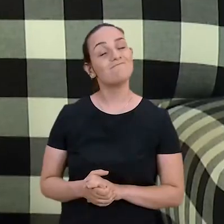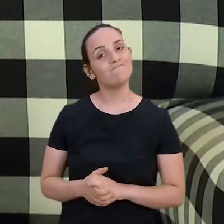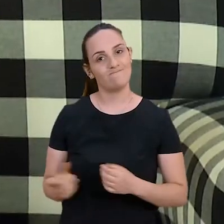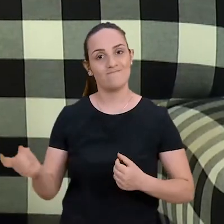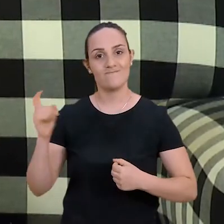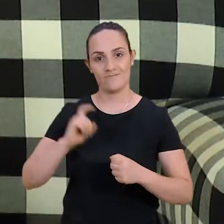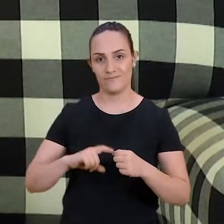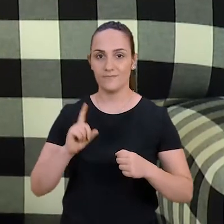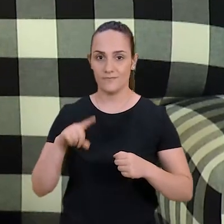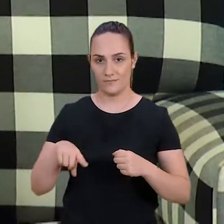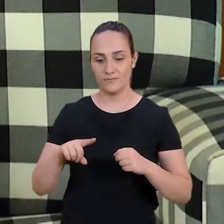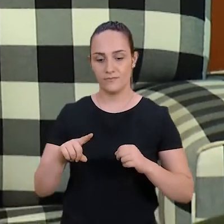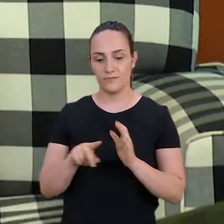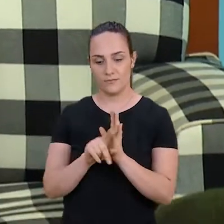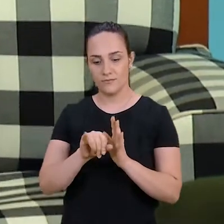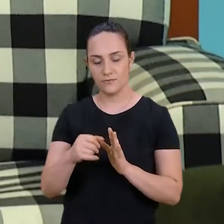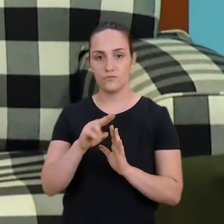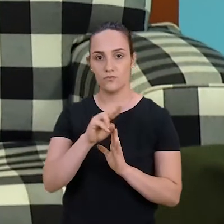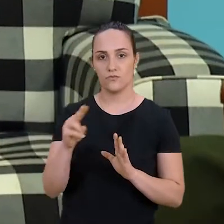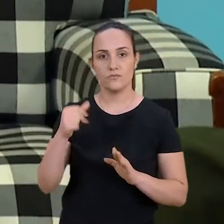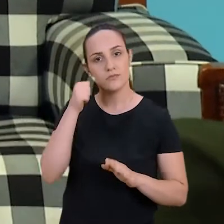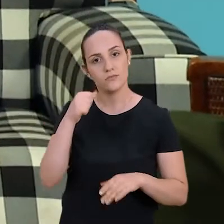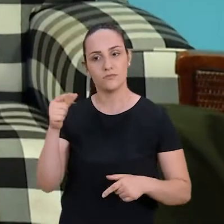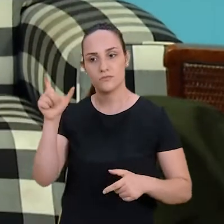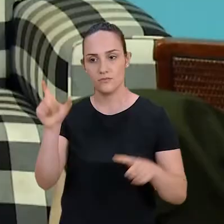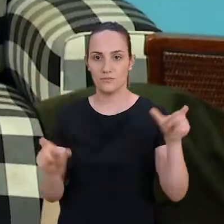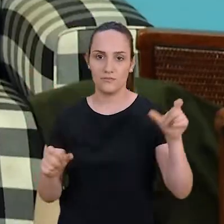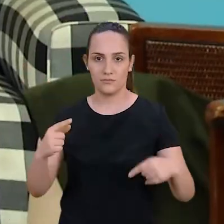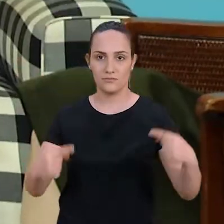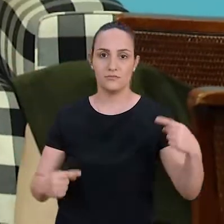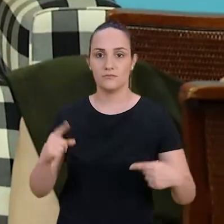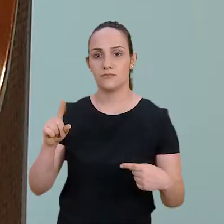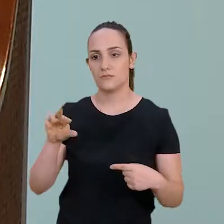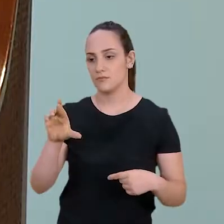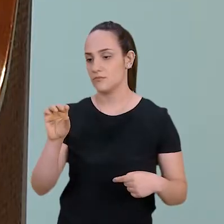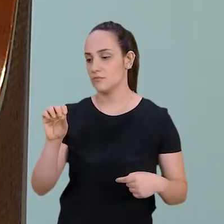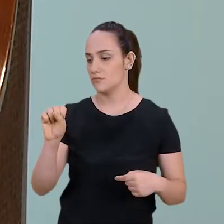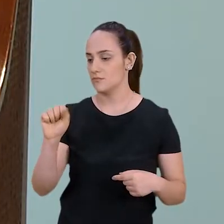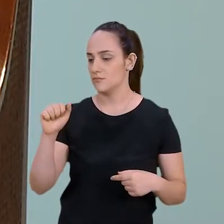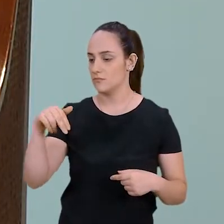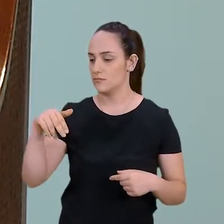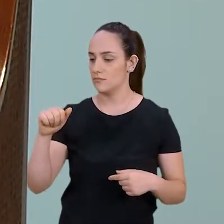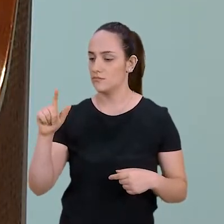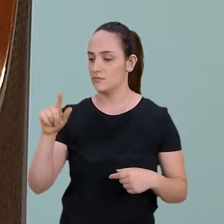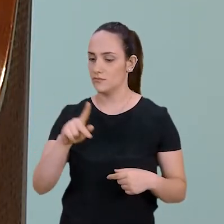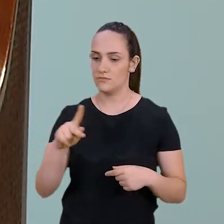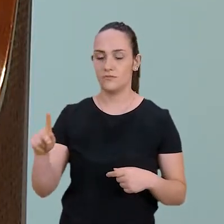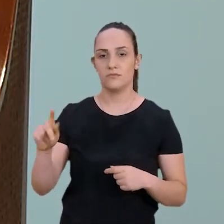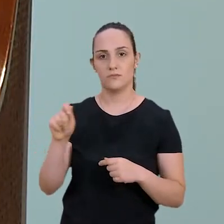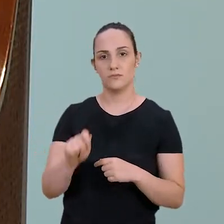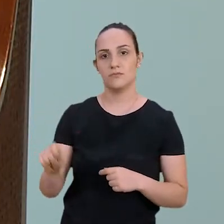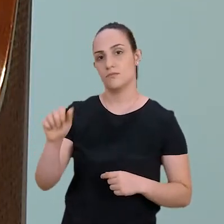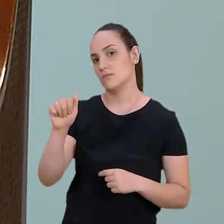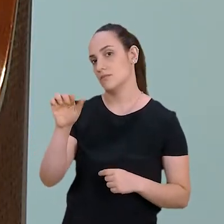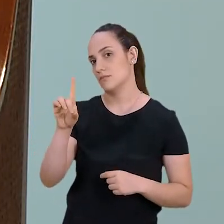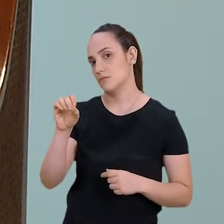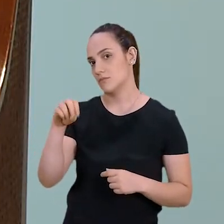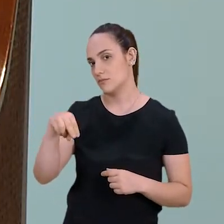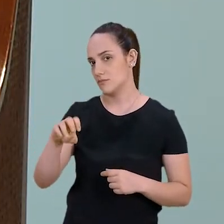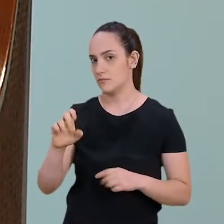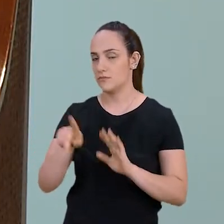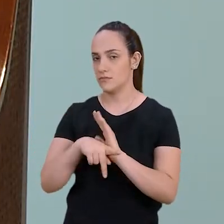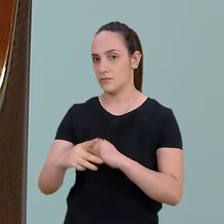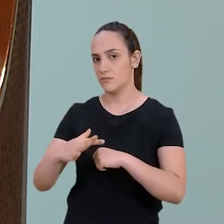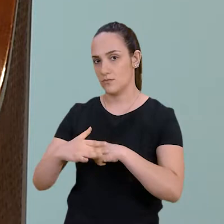Estamos de volta com o programa Mulheres em Debate, conversando hoje com Rosana Martins, presidente da ADONE, Associação das